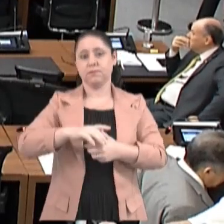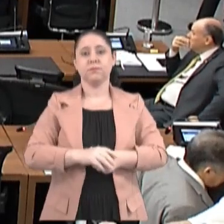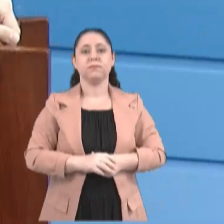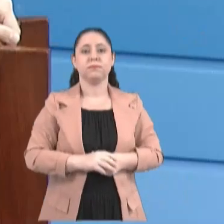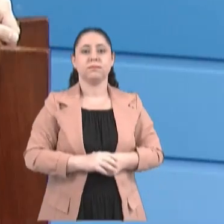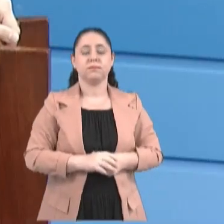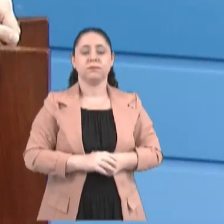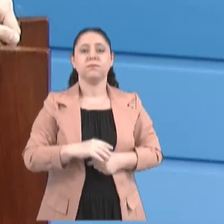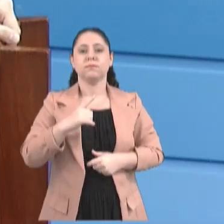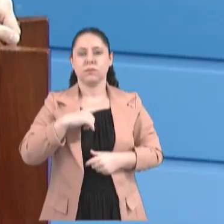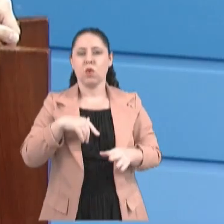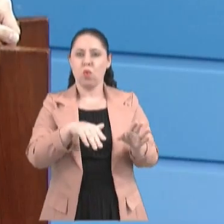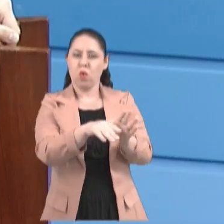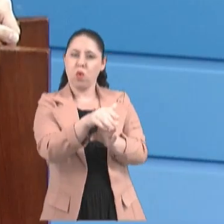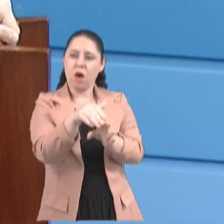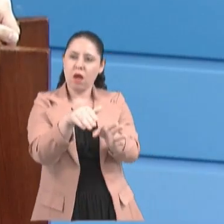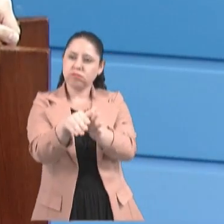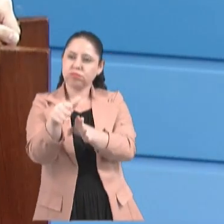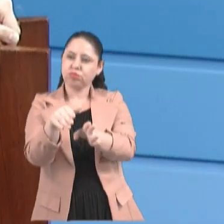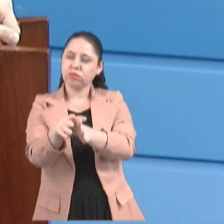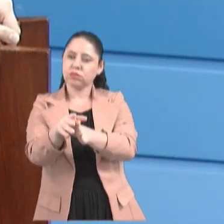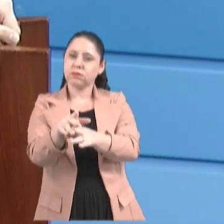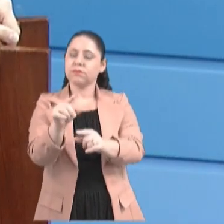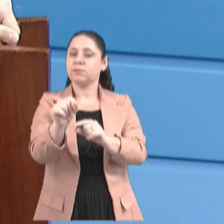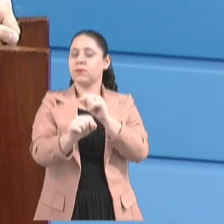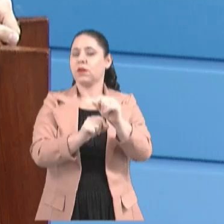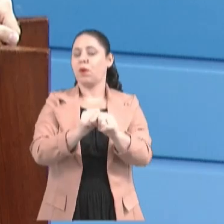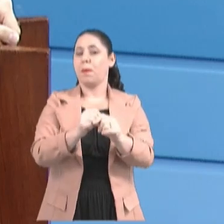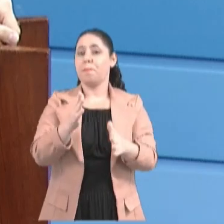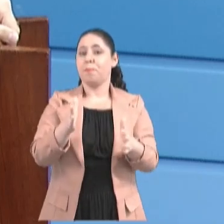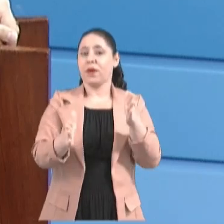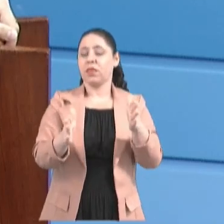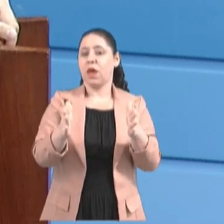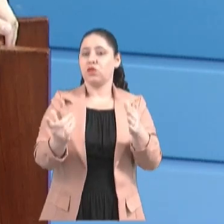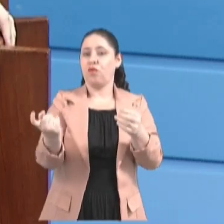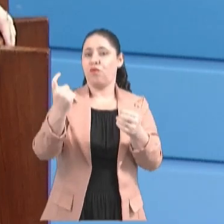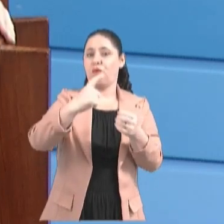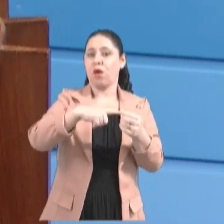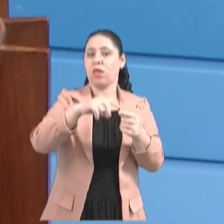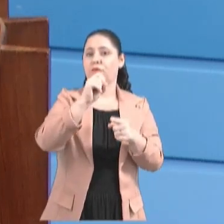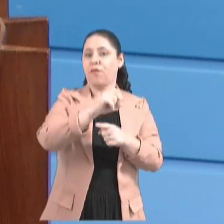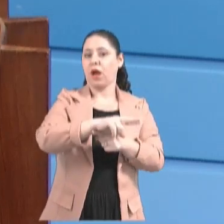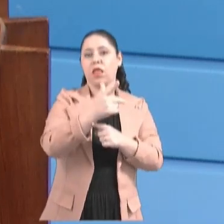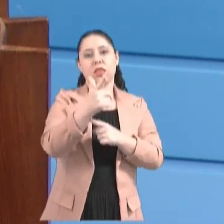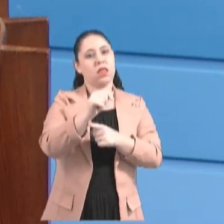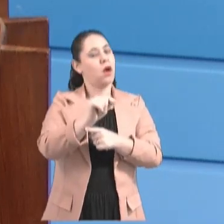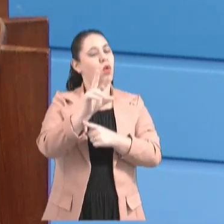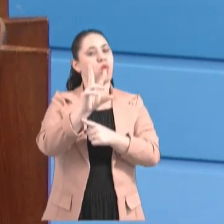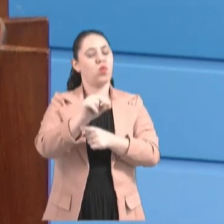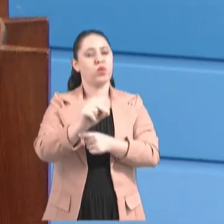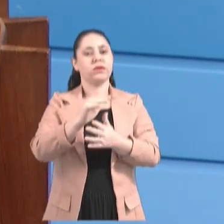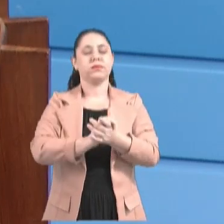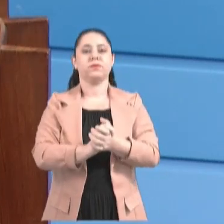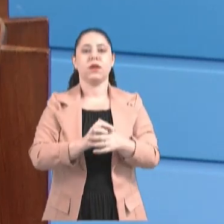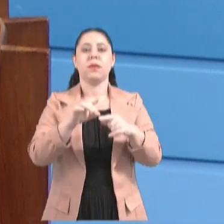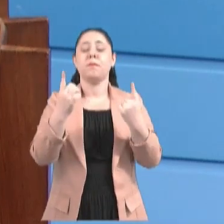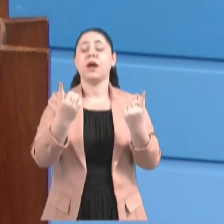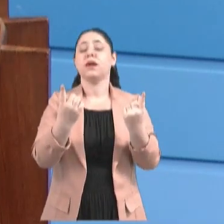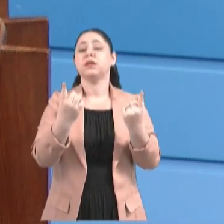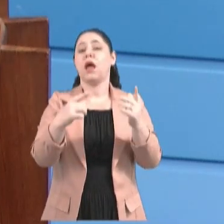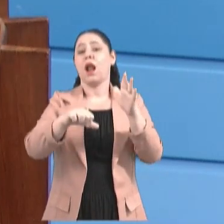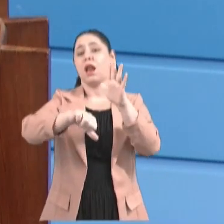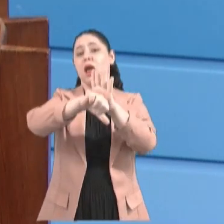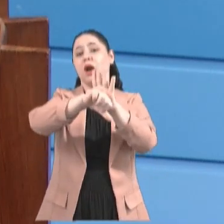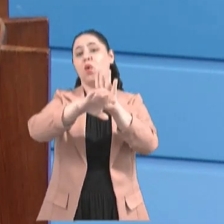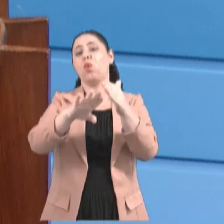colocou essa orientação de que os mandatos não fossem renovados. Mas a ilegalidade que eu quero trazer